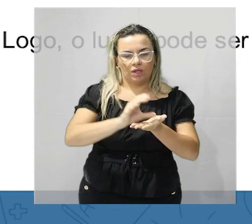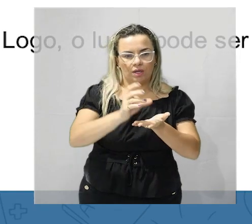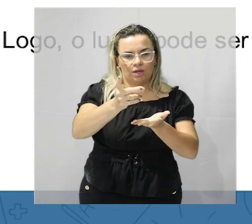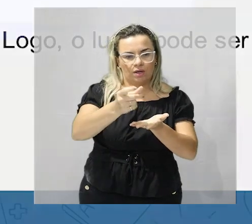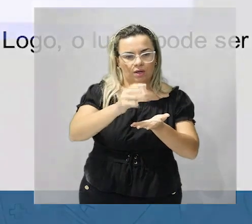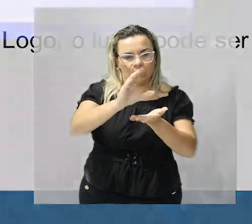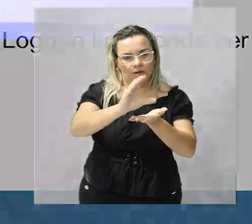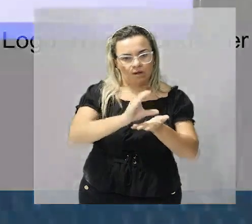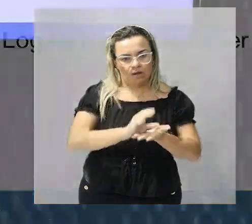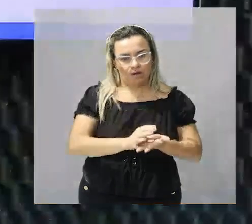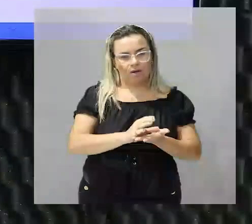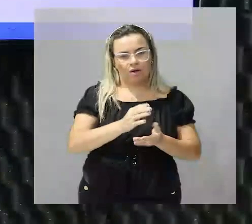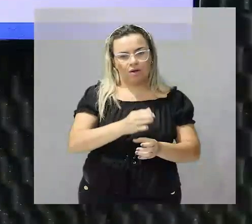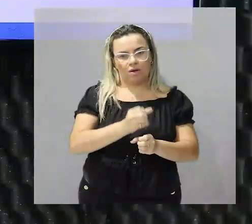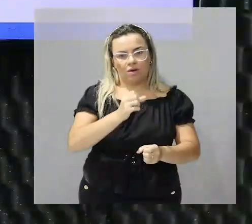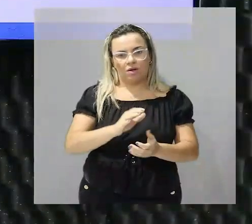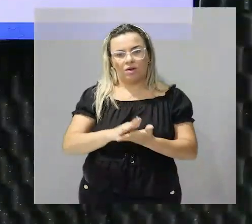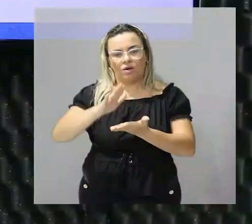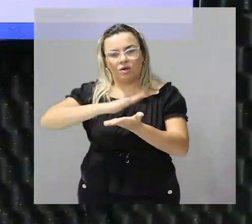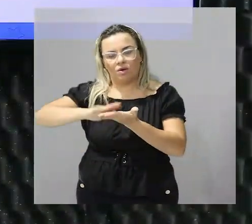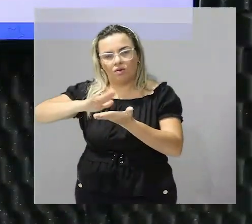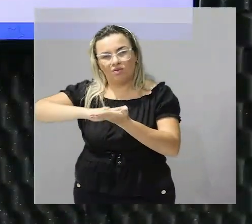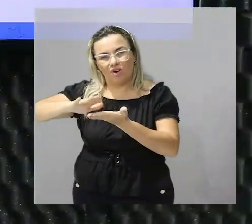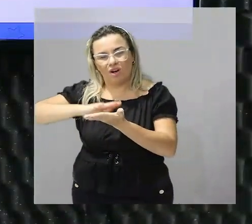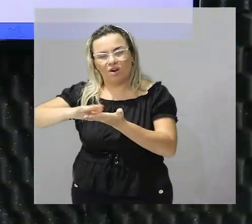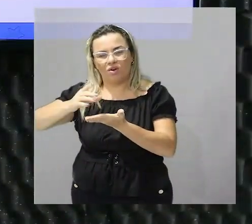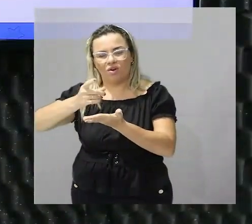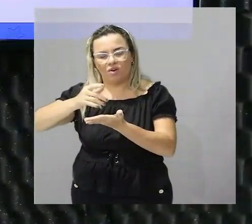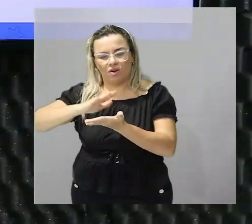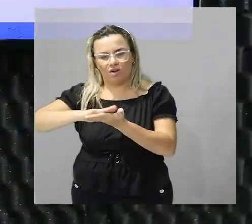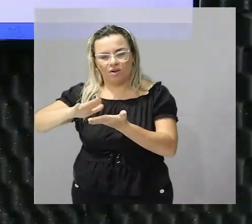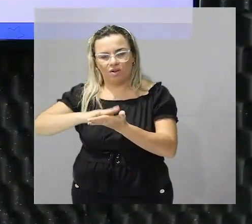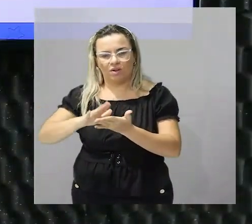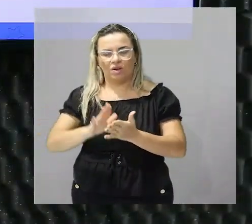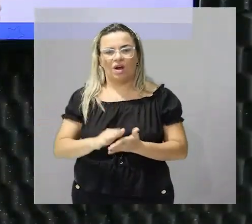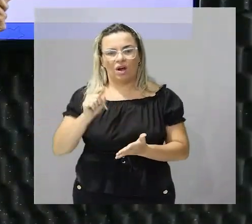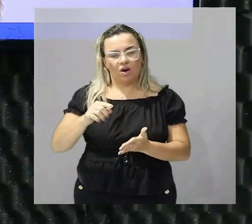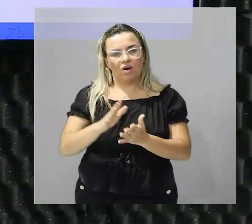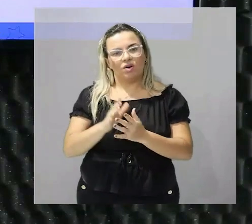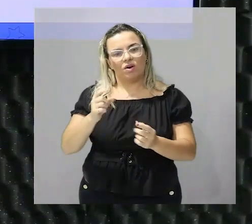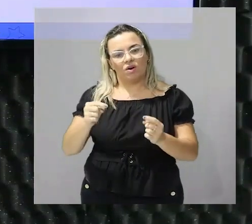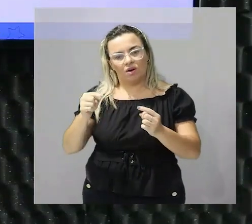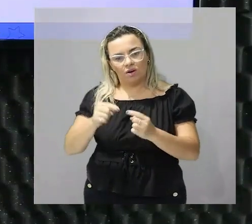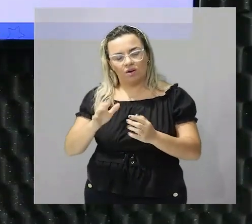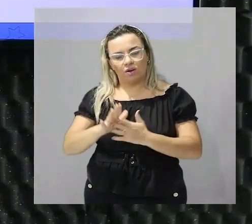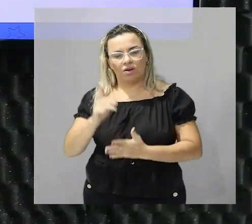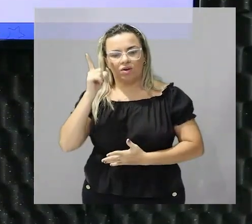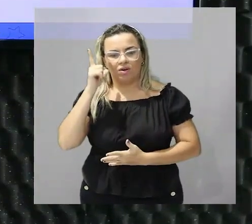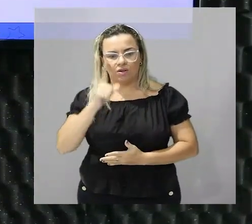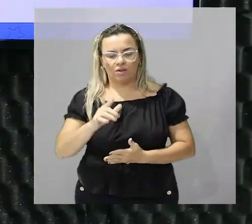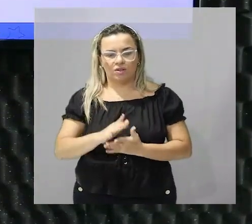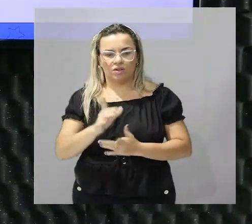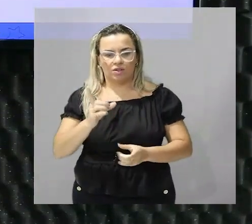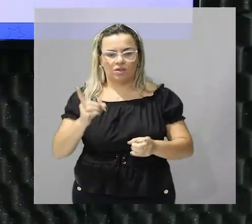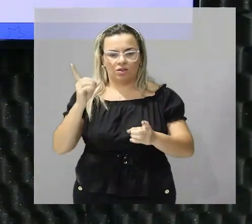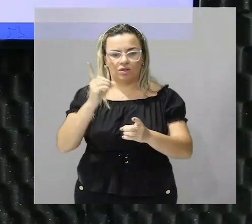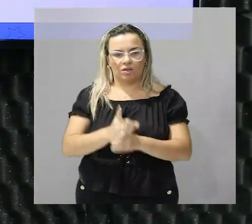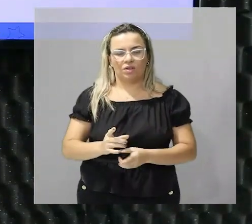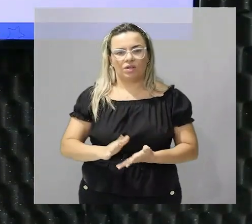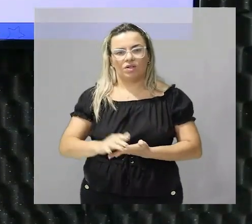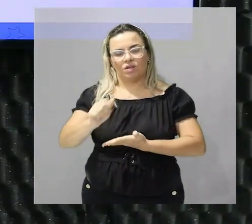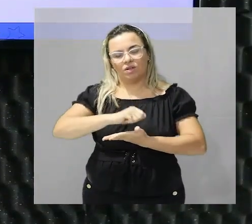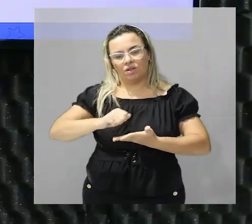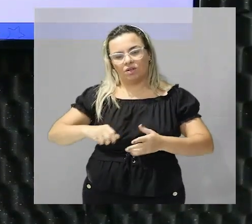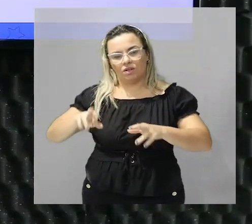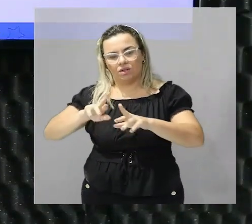estamos determinando qual é o ganho, estamos determinando o valor gasto e escrevendo essa diferença ou subtração.